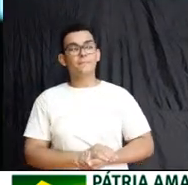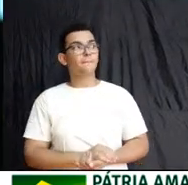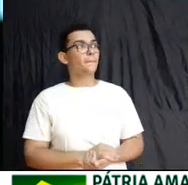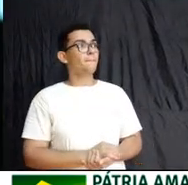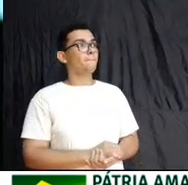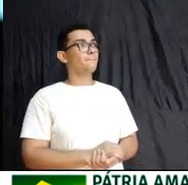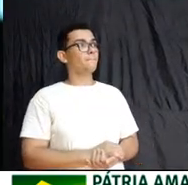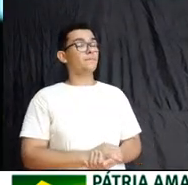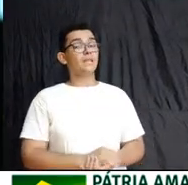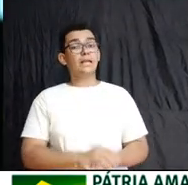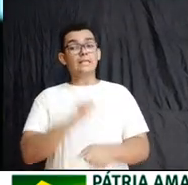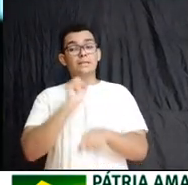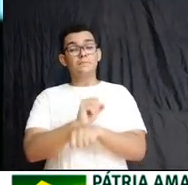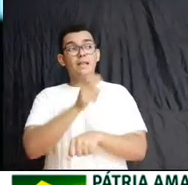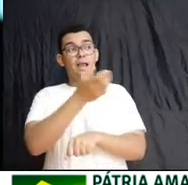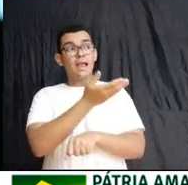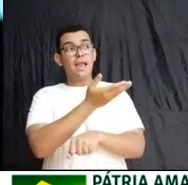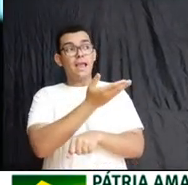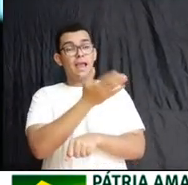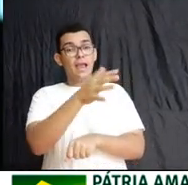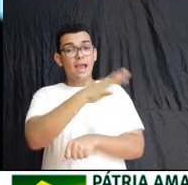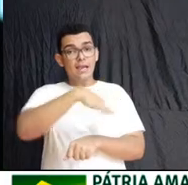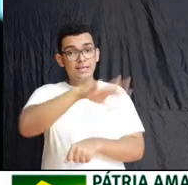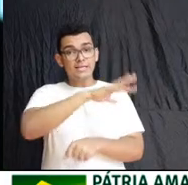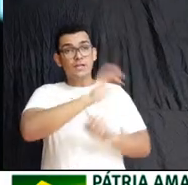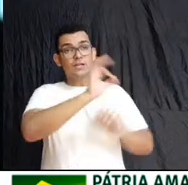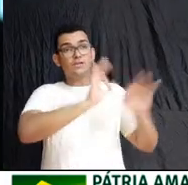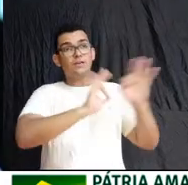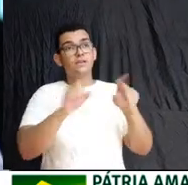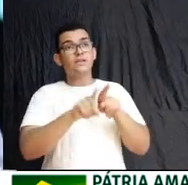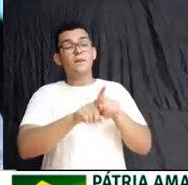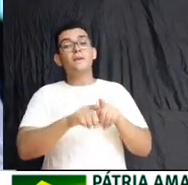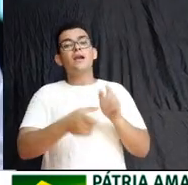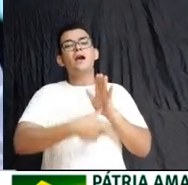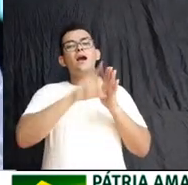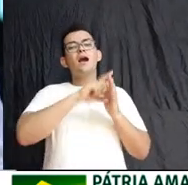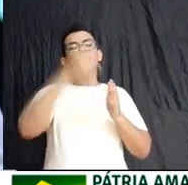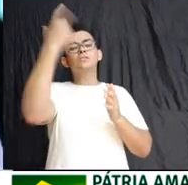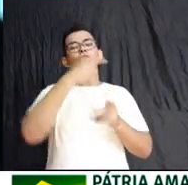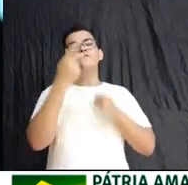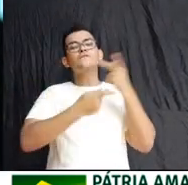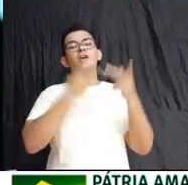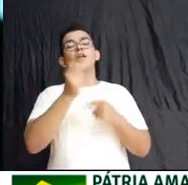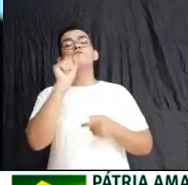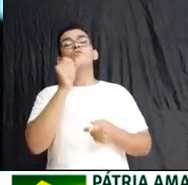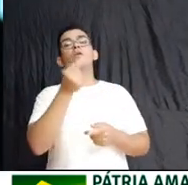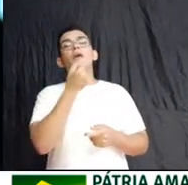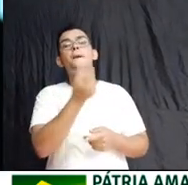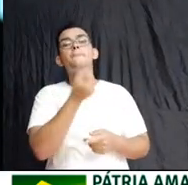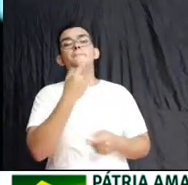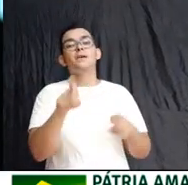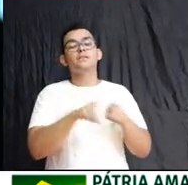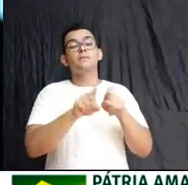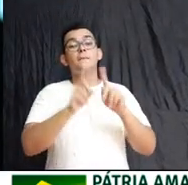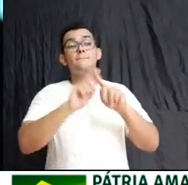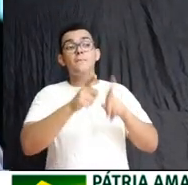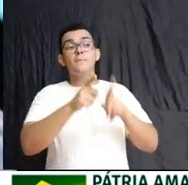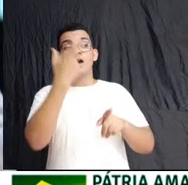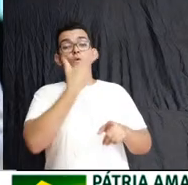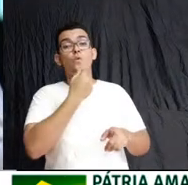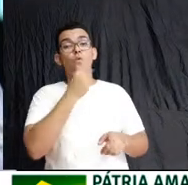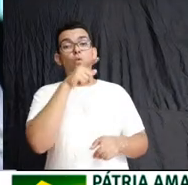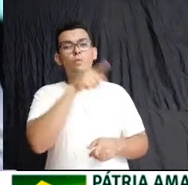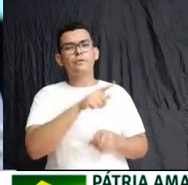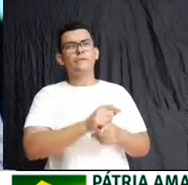Os meninos estão se arrumando ali, e eu estava falando de piada, né? O cabra que se preza, que é cearense mesmo, ele não pode perder a piada. Muita gente